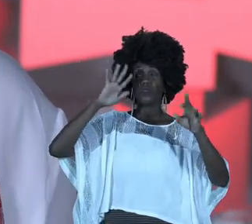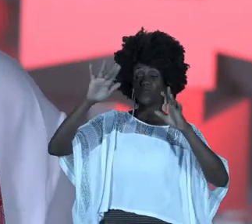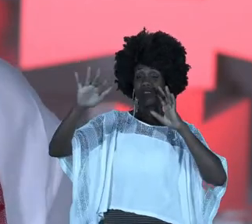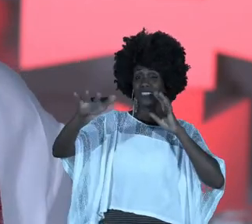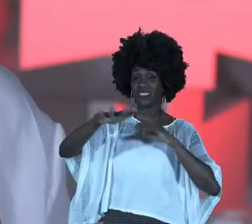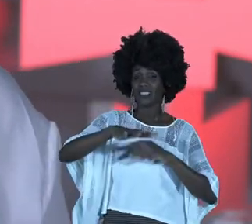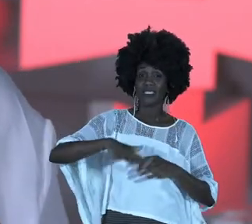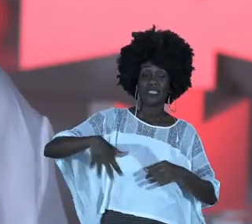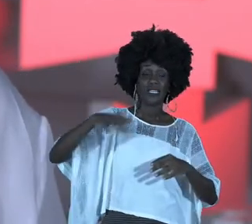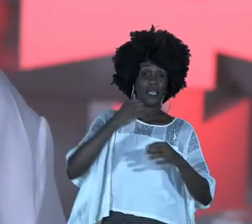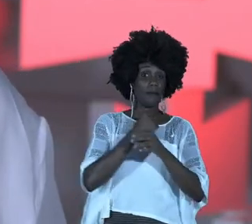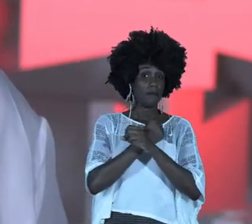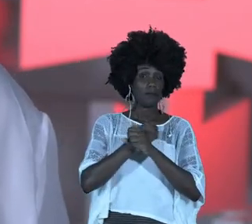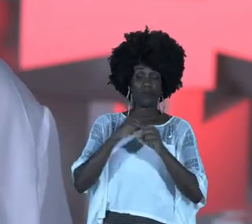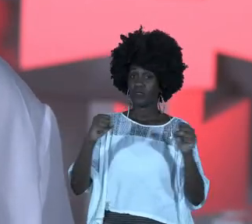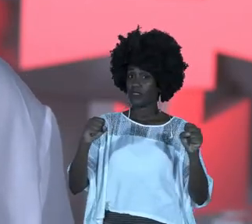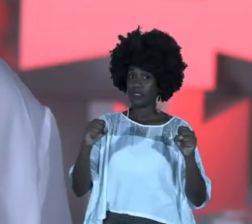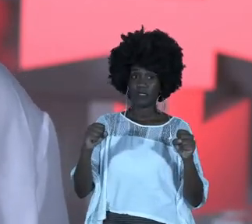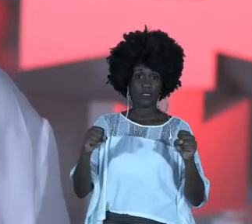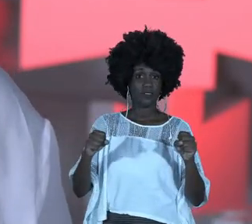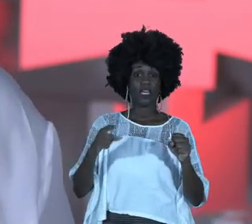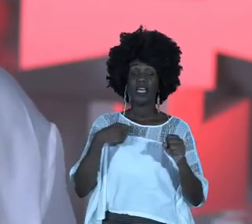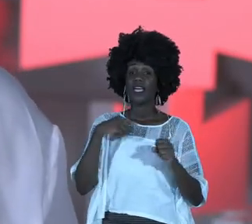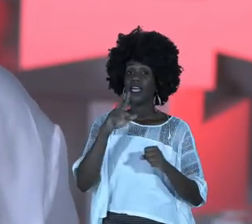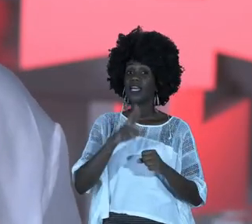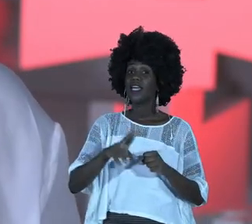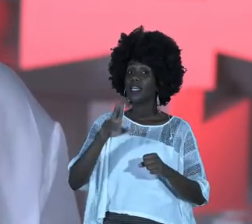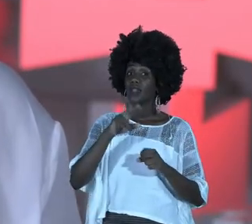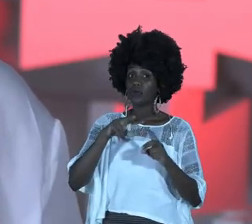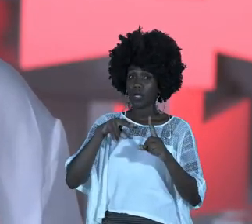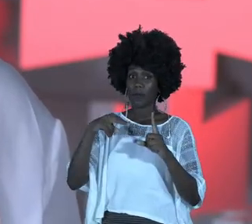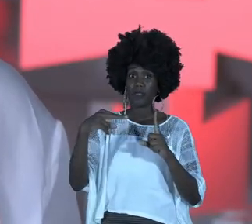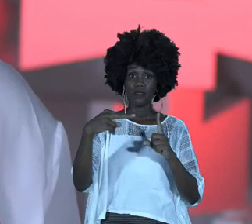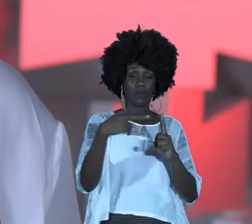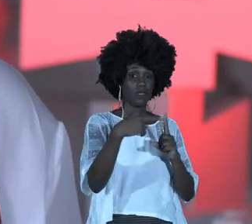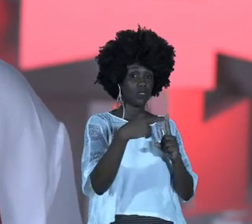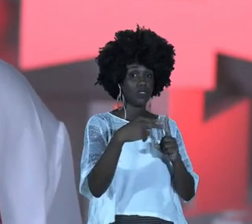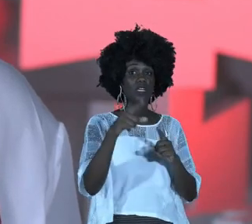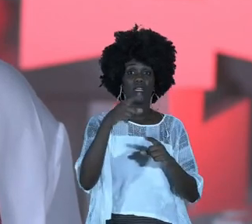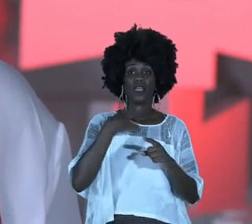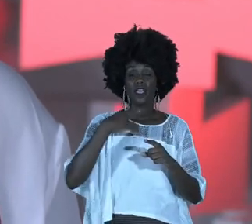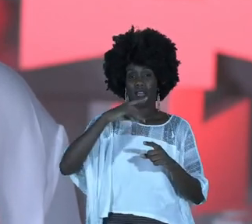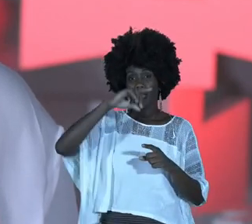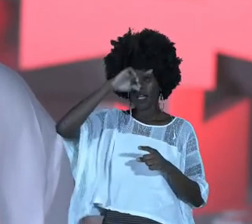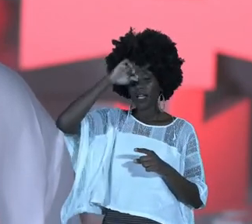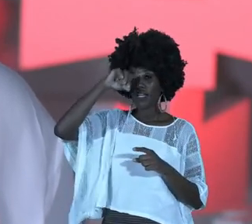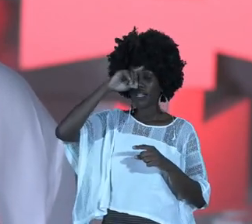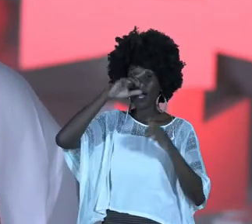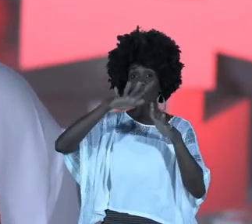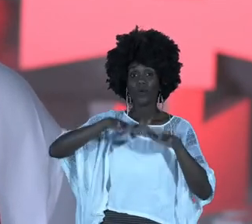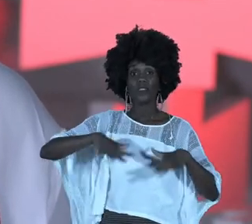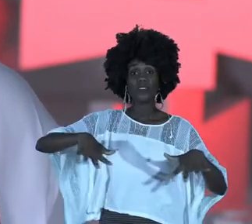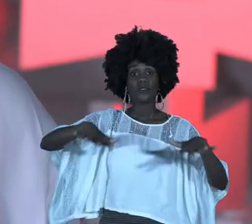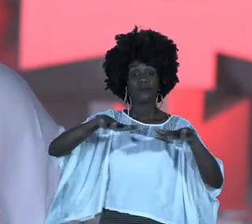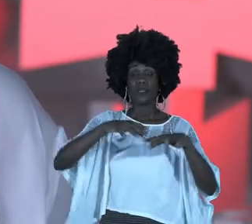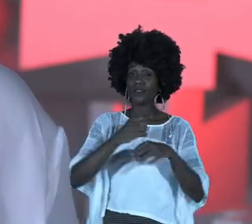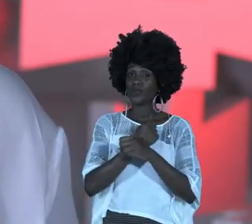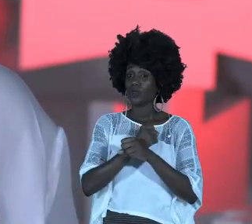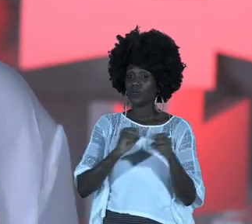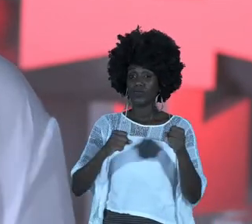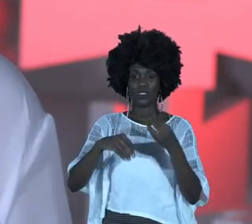e impossíveis. Ele usa a perspectiva e ele cria espaços impossíveis de